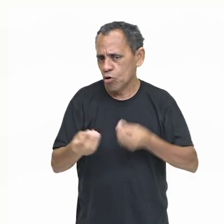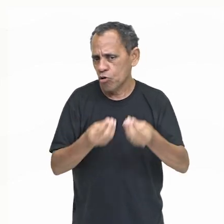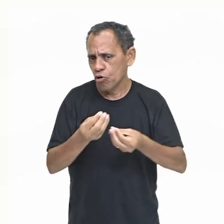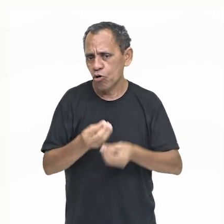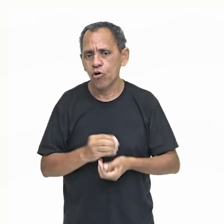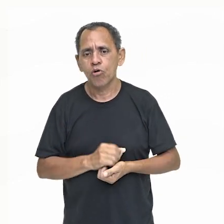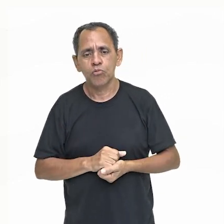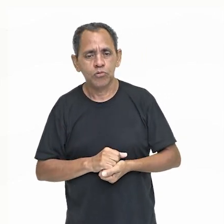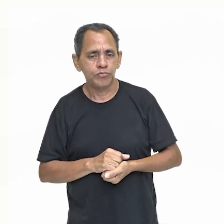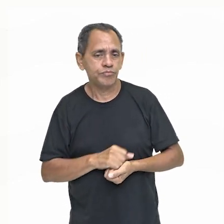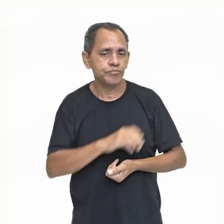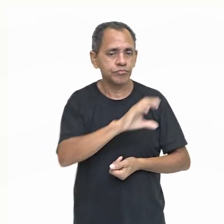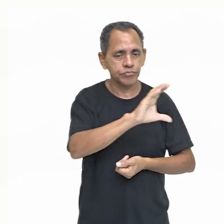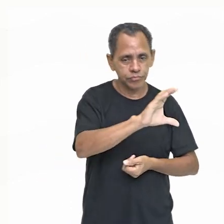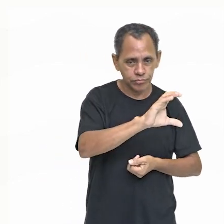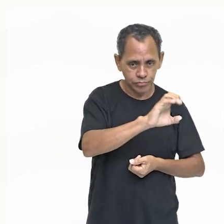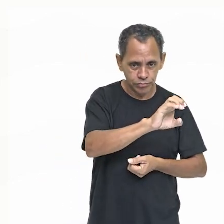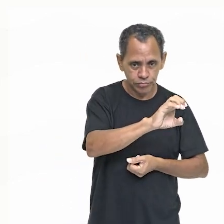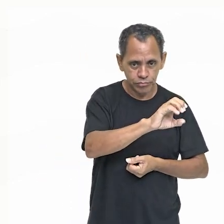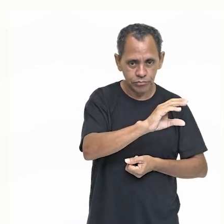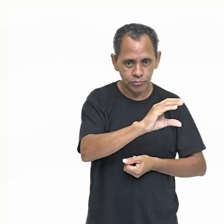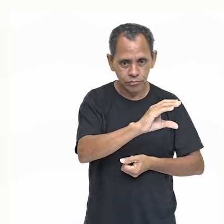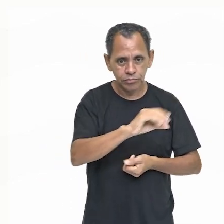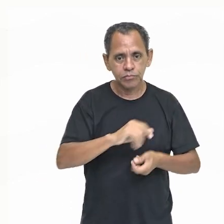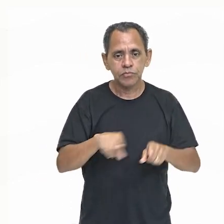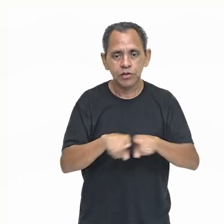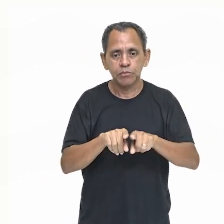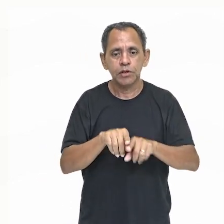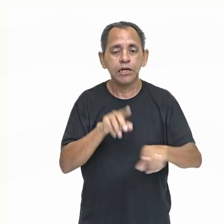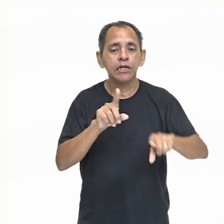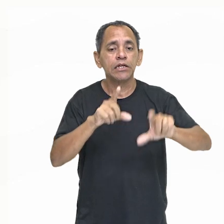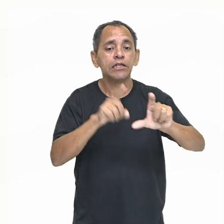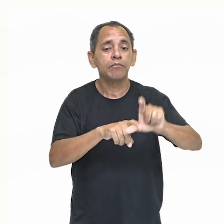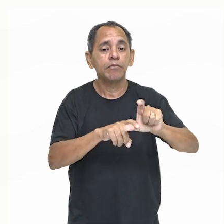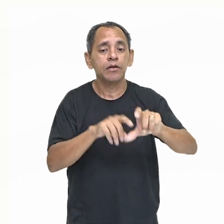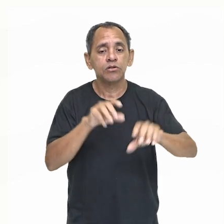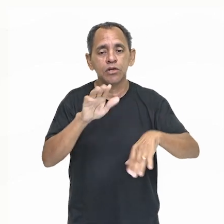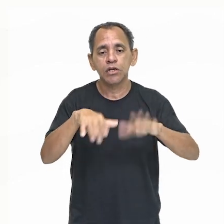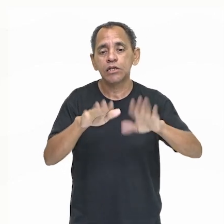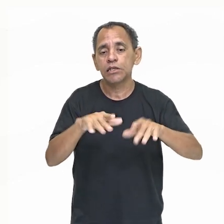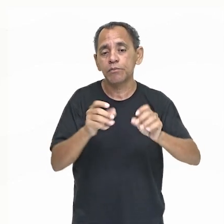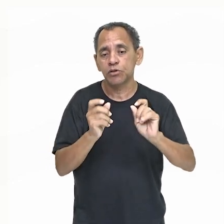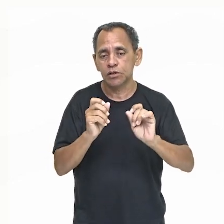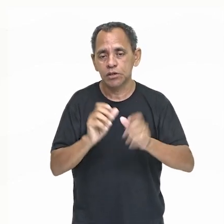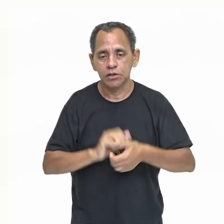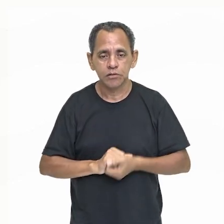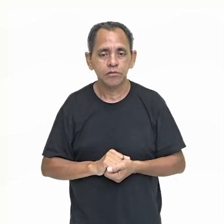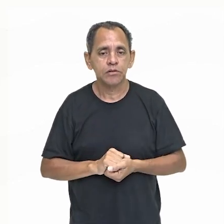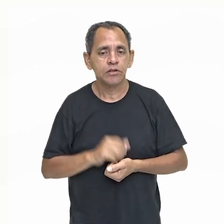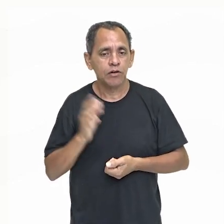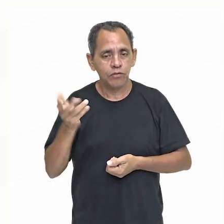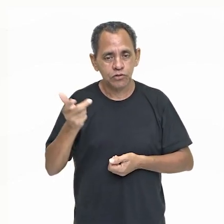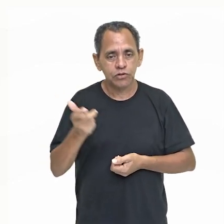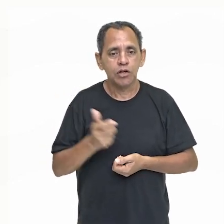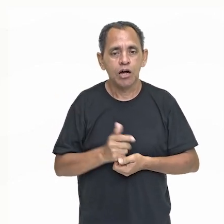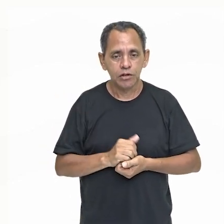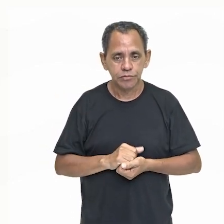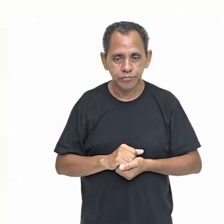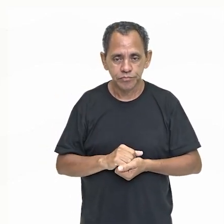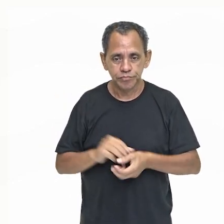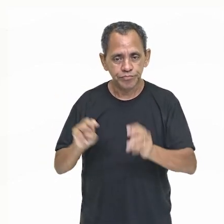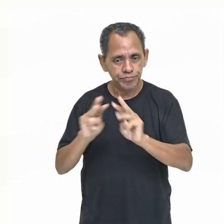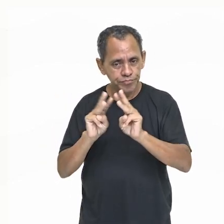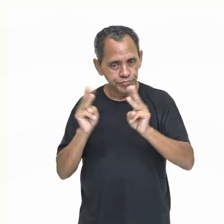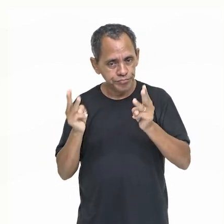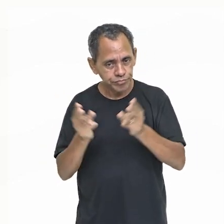cinética depende da velocidade né ela também depende da massa mas a massa do corpo é uma coisa que não varia né mas a